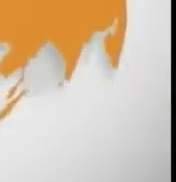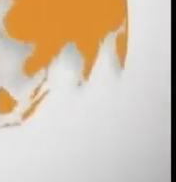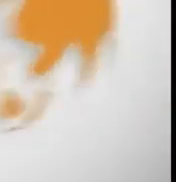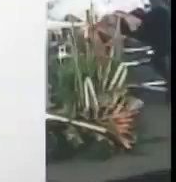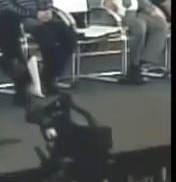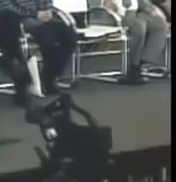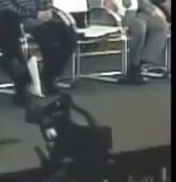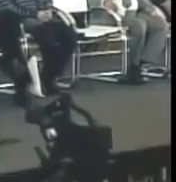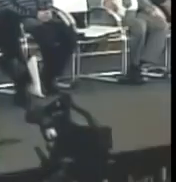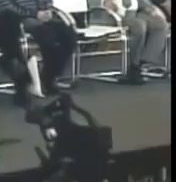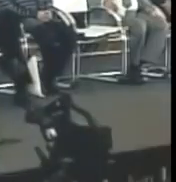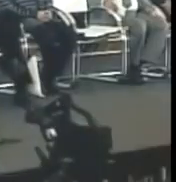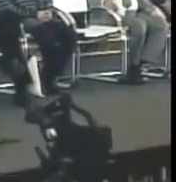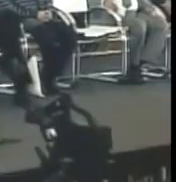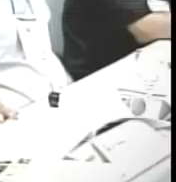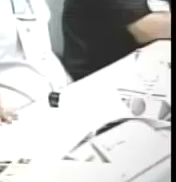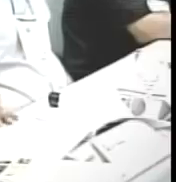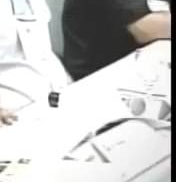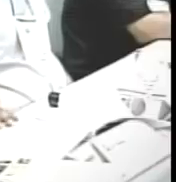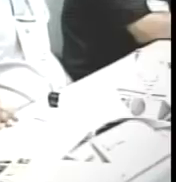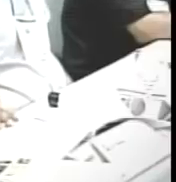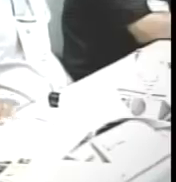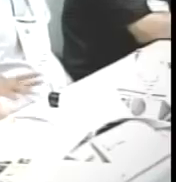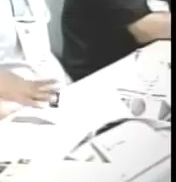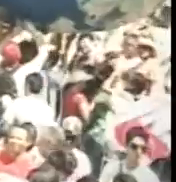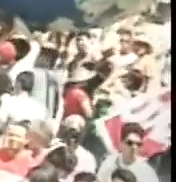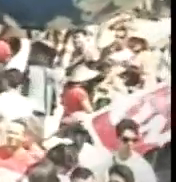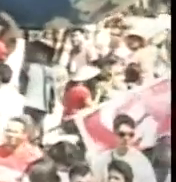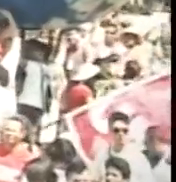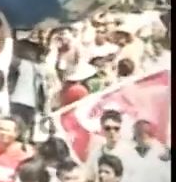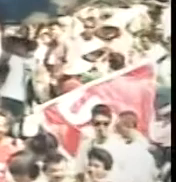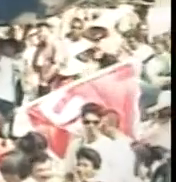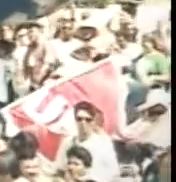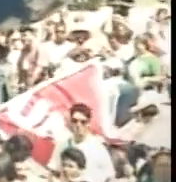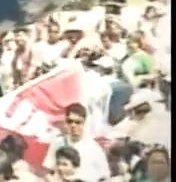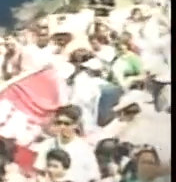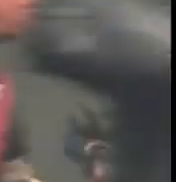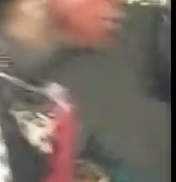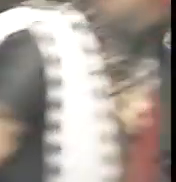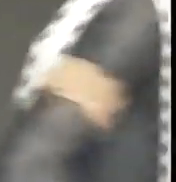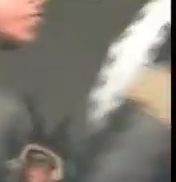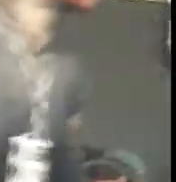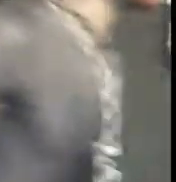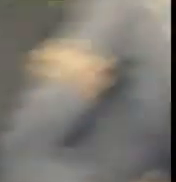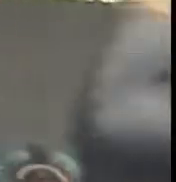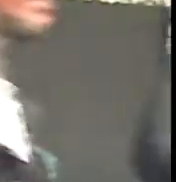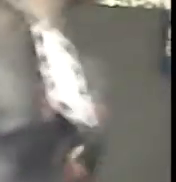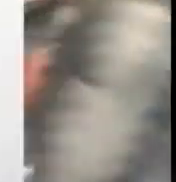participação democrática da sociedade. Cuidado para a natureza que nos acompanha.